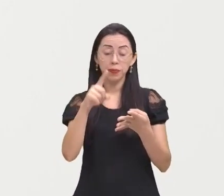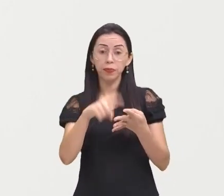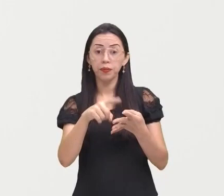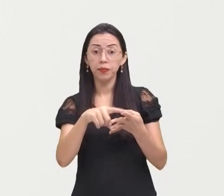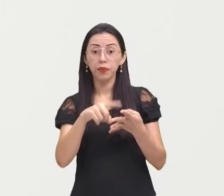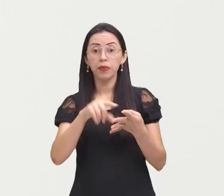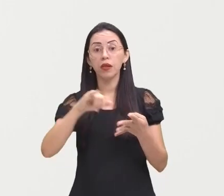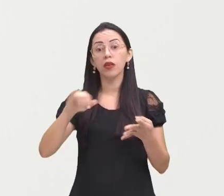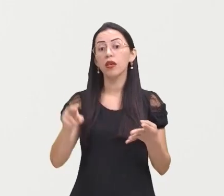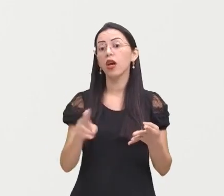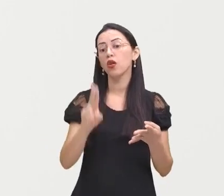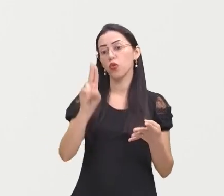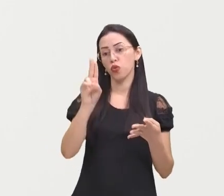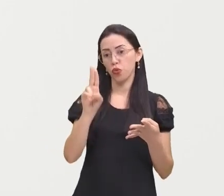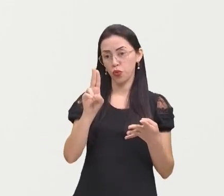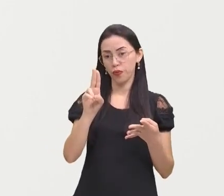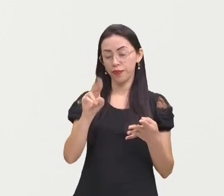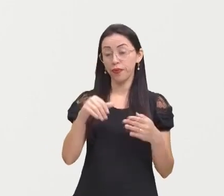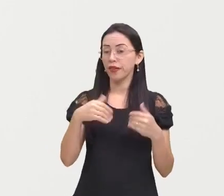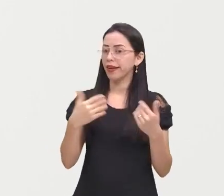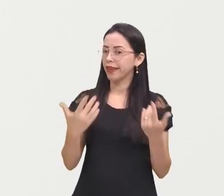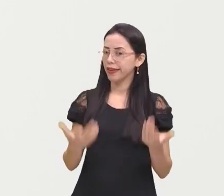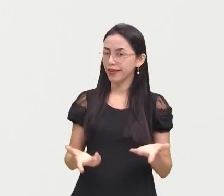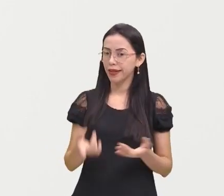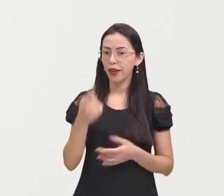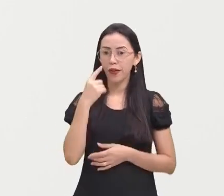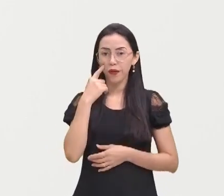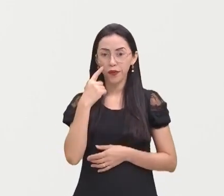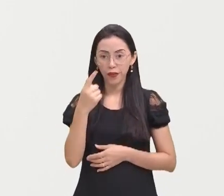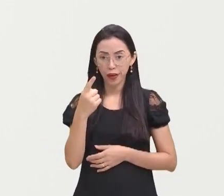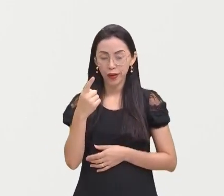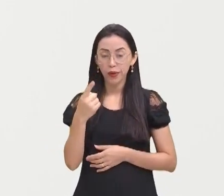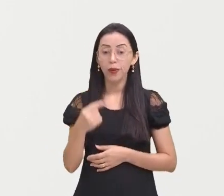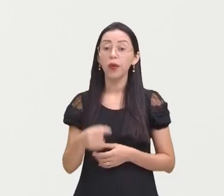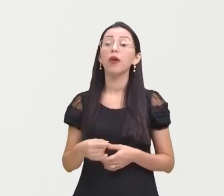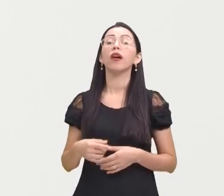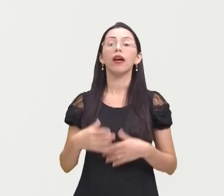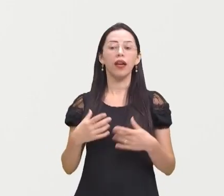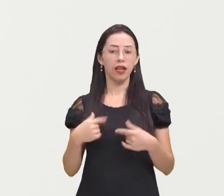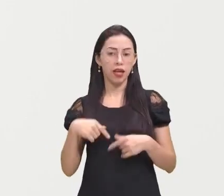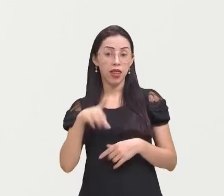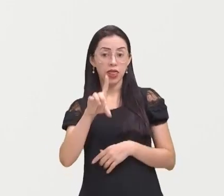olha só, crianças, com quem ele foi? Ele foi com os primos,